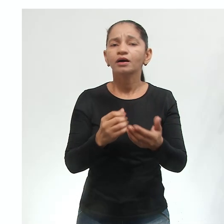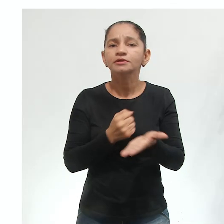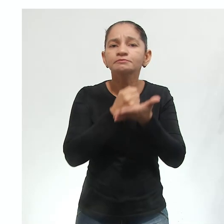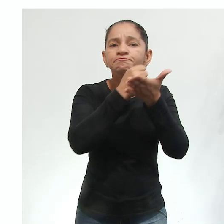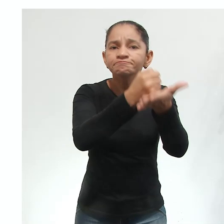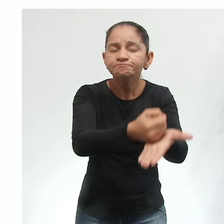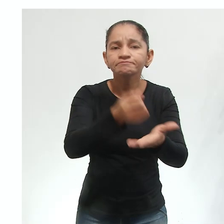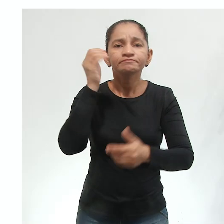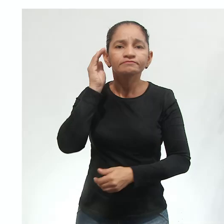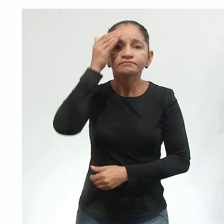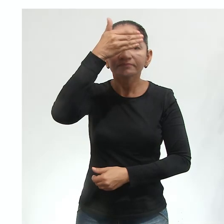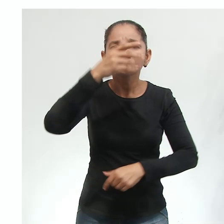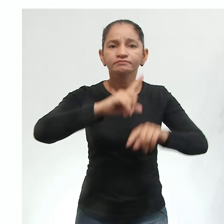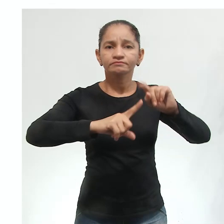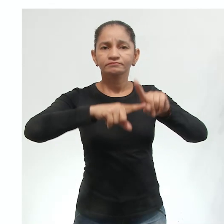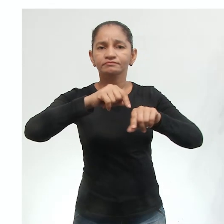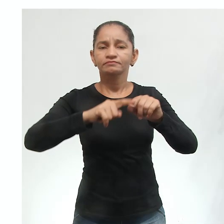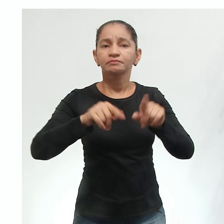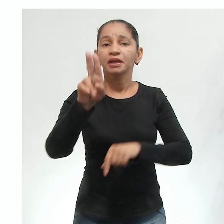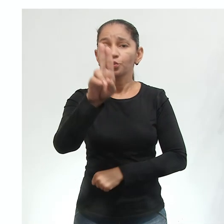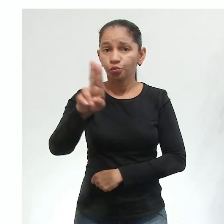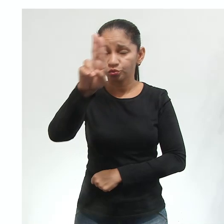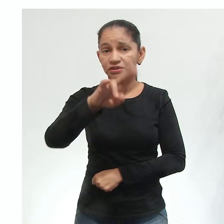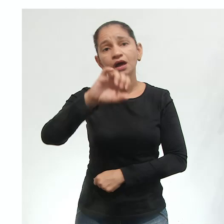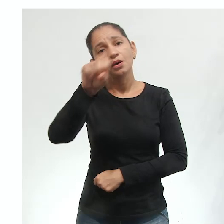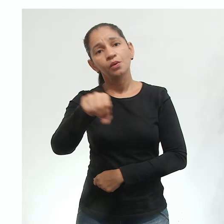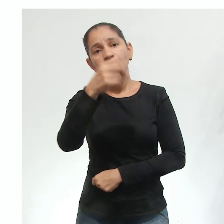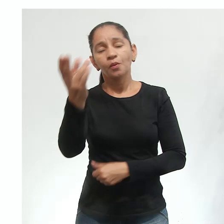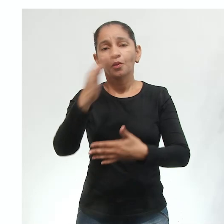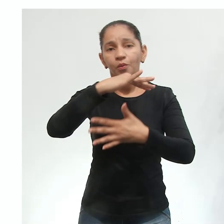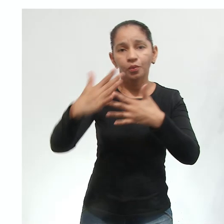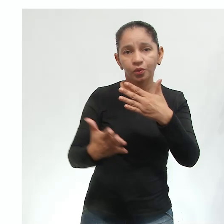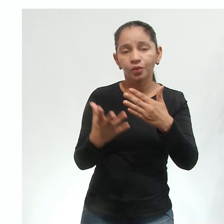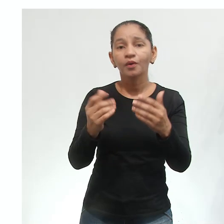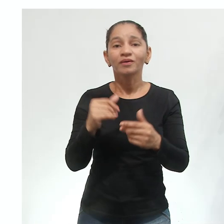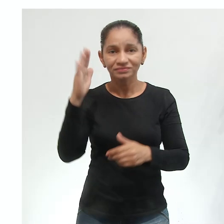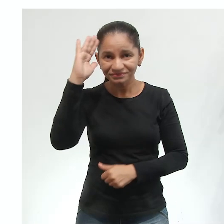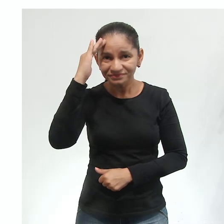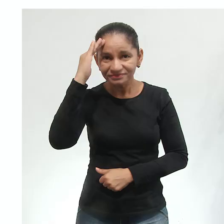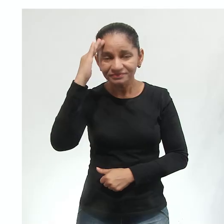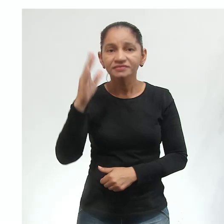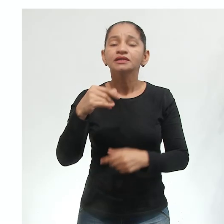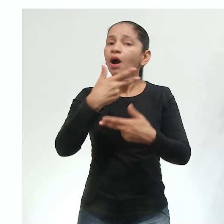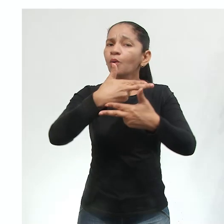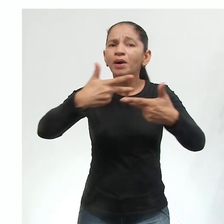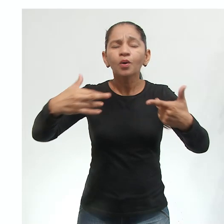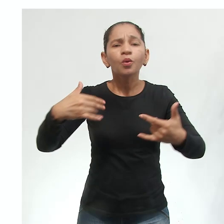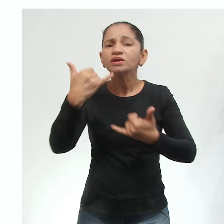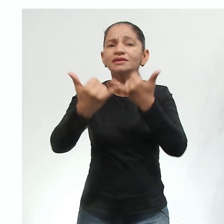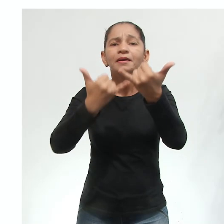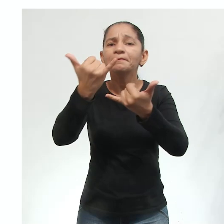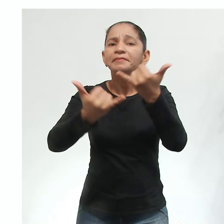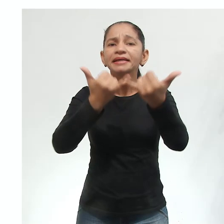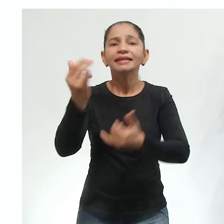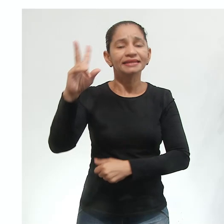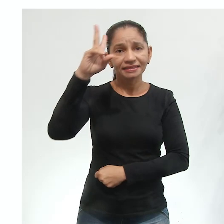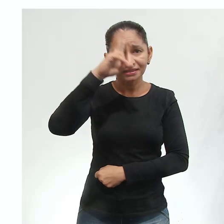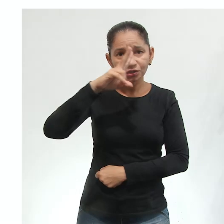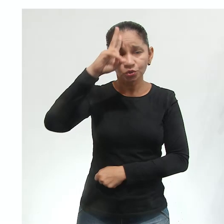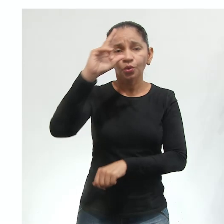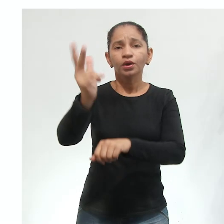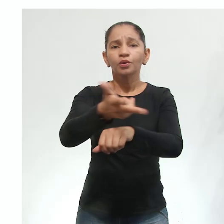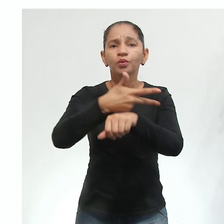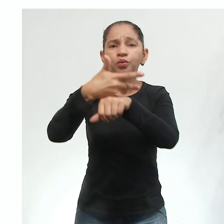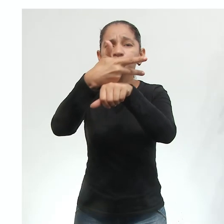recursos visuais, materiais manipulativos e atividades diversificadas, e recursos multimídias, jogos, histórias,